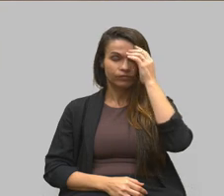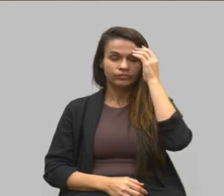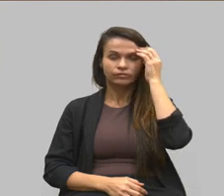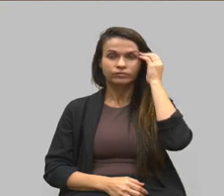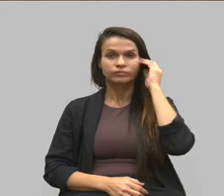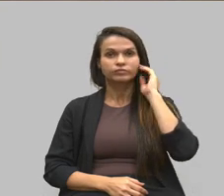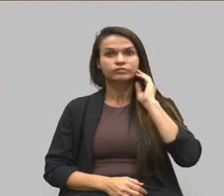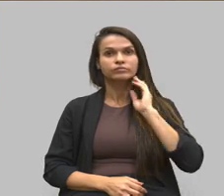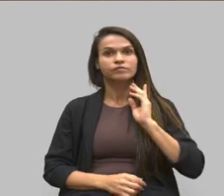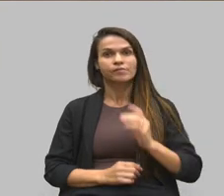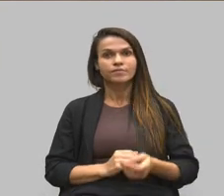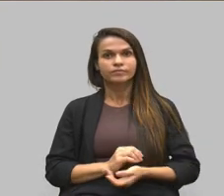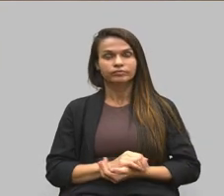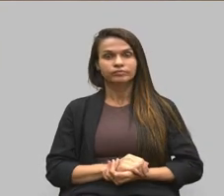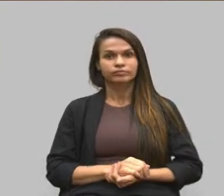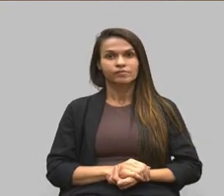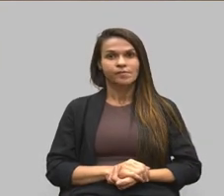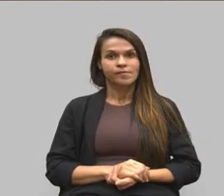Vera